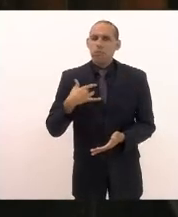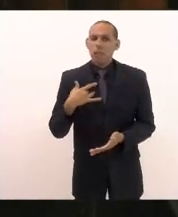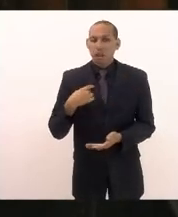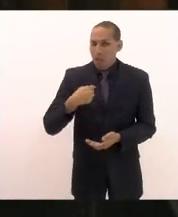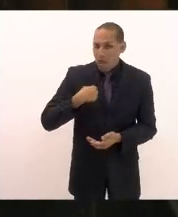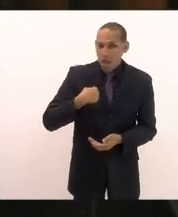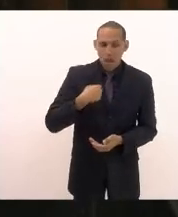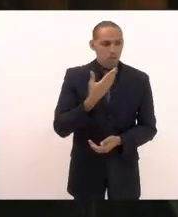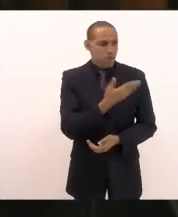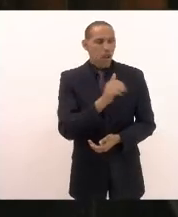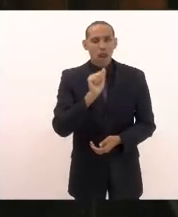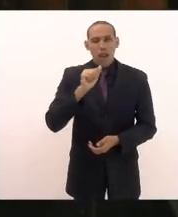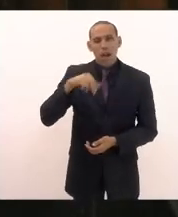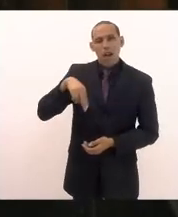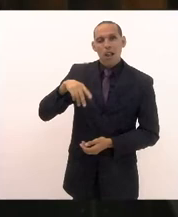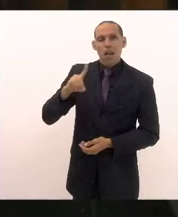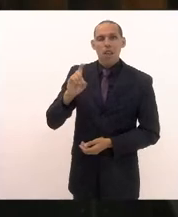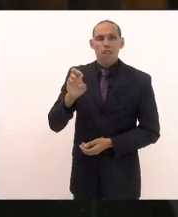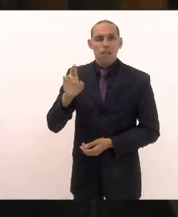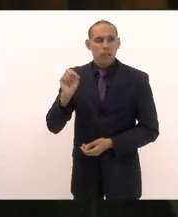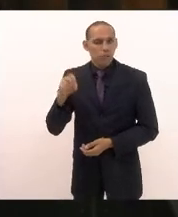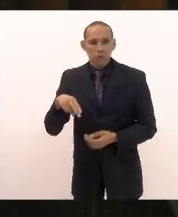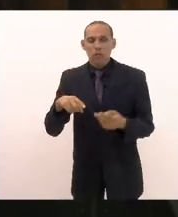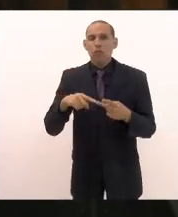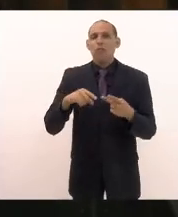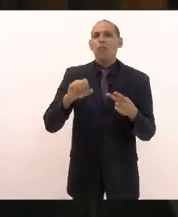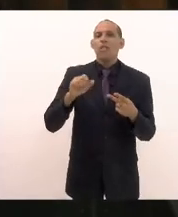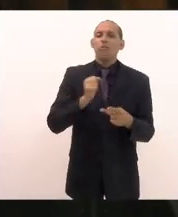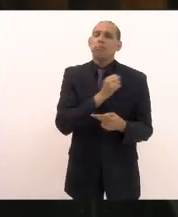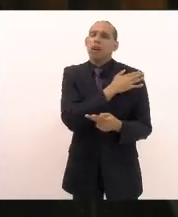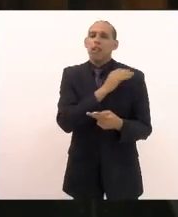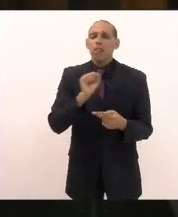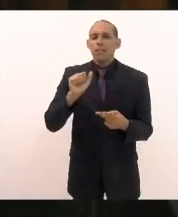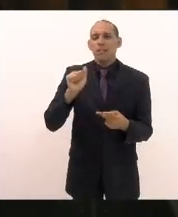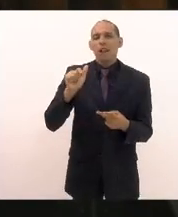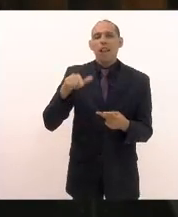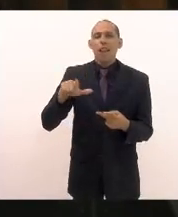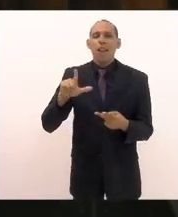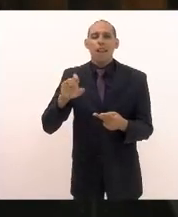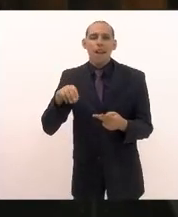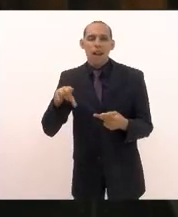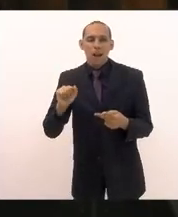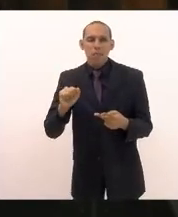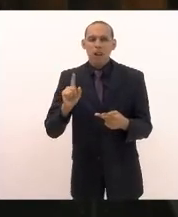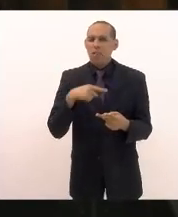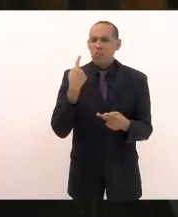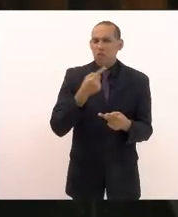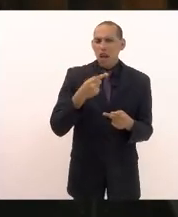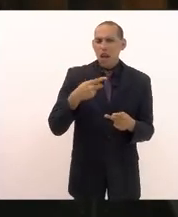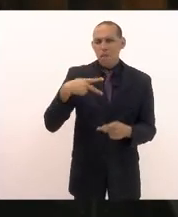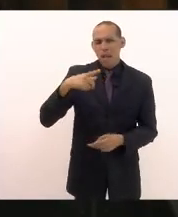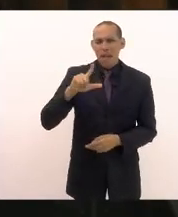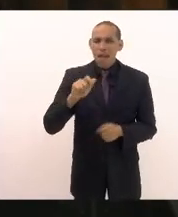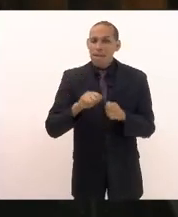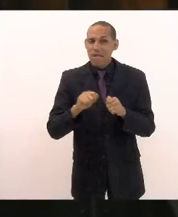o Anderson, nem o Salema, nem a tia Ju, jamais fizemos um PL,